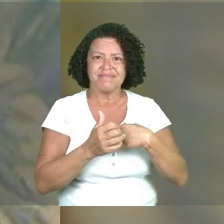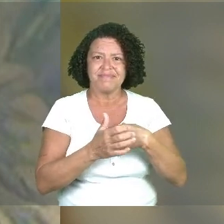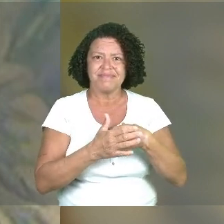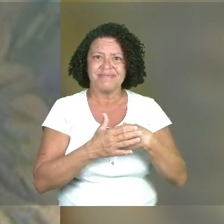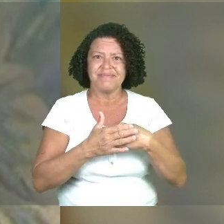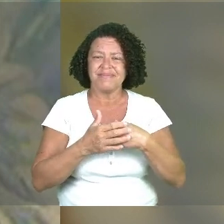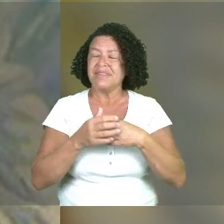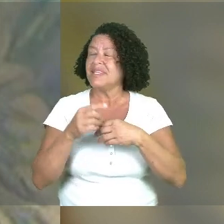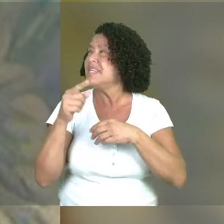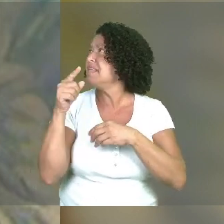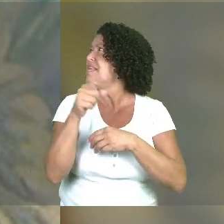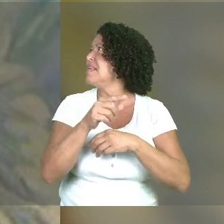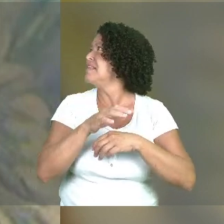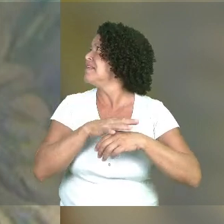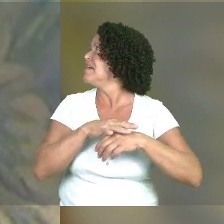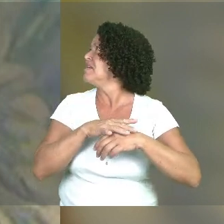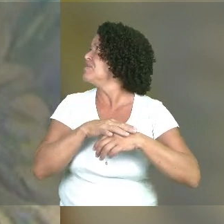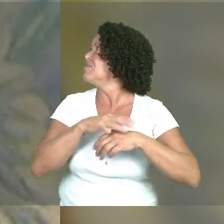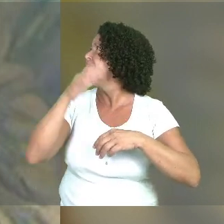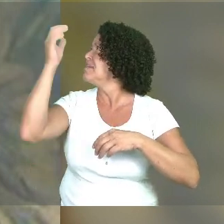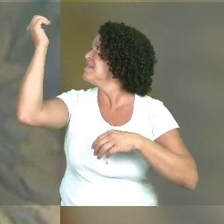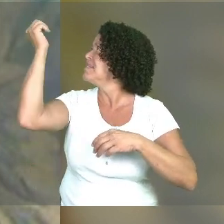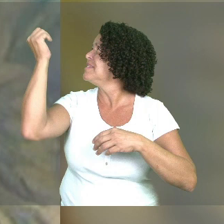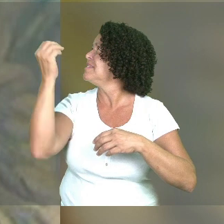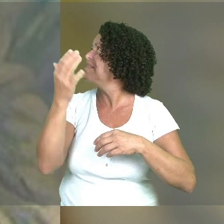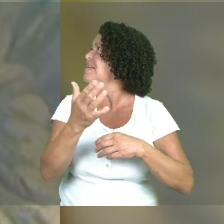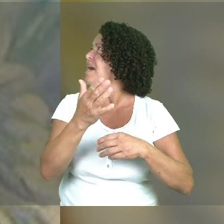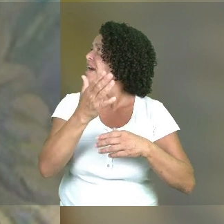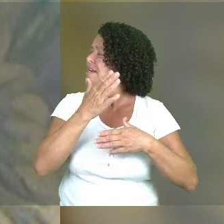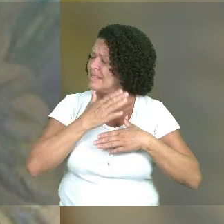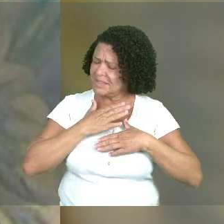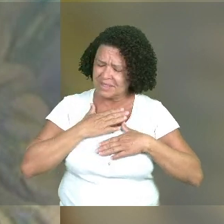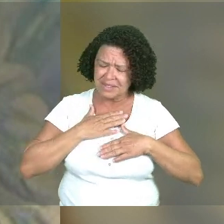ao doente o repouso.